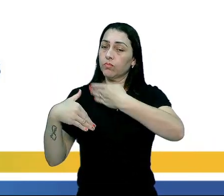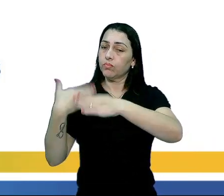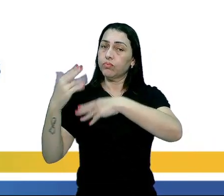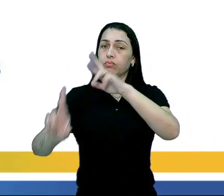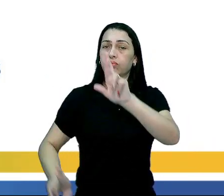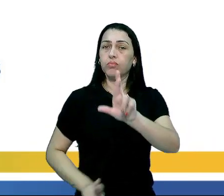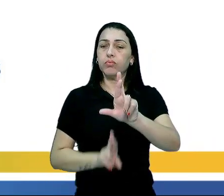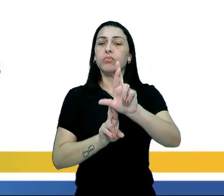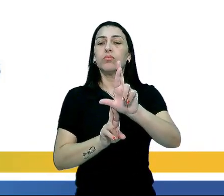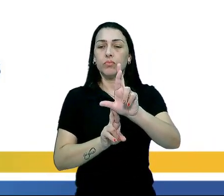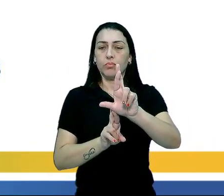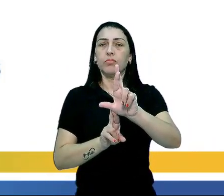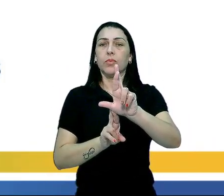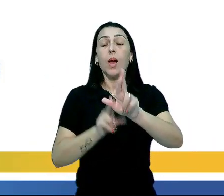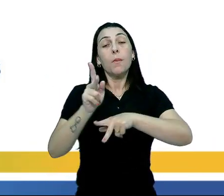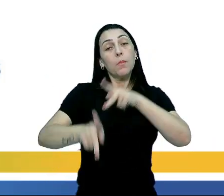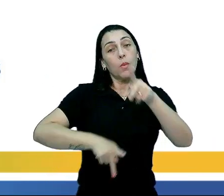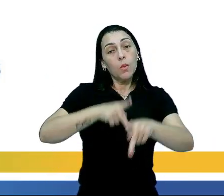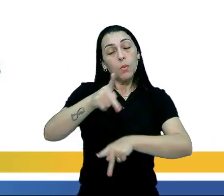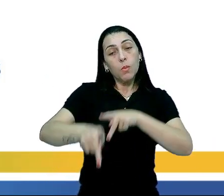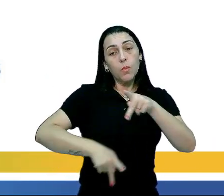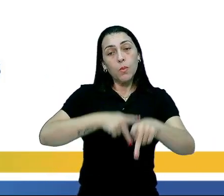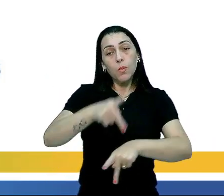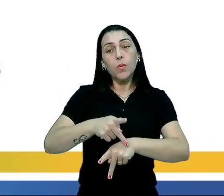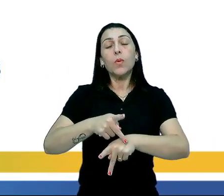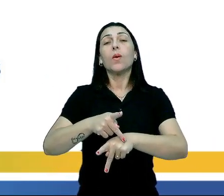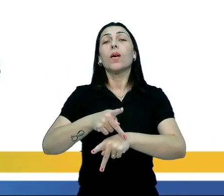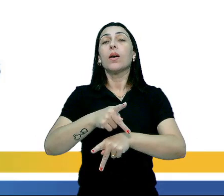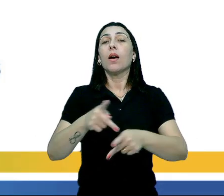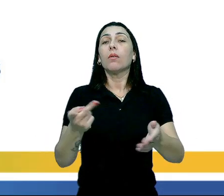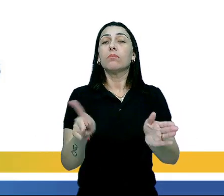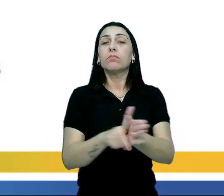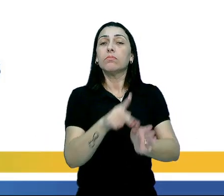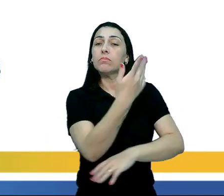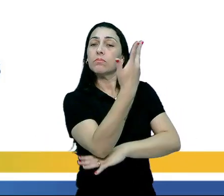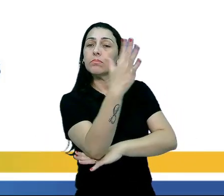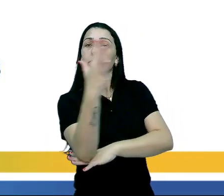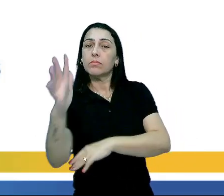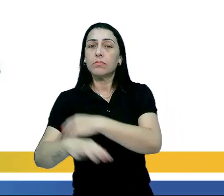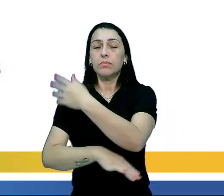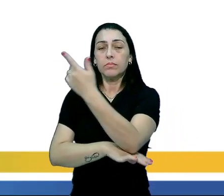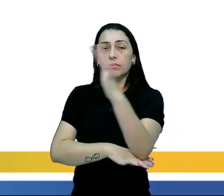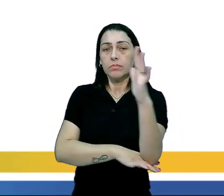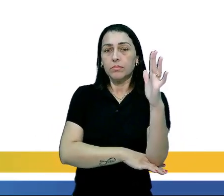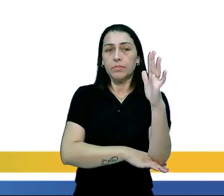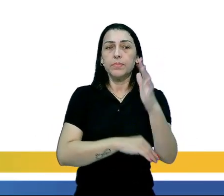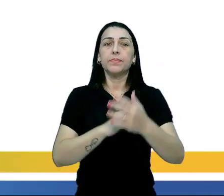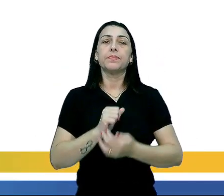desenvolvimento sustentável, que é população versus recursos naturais.